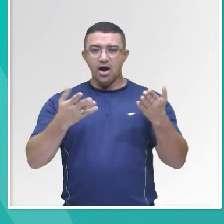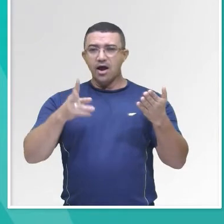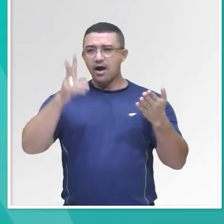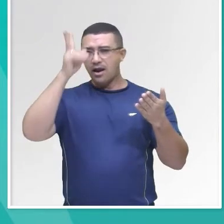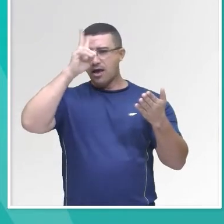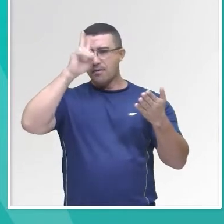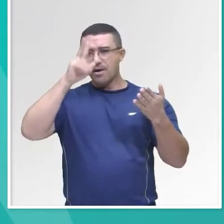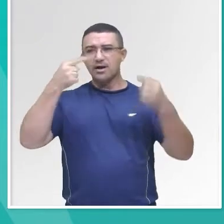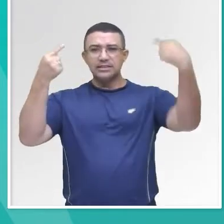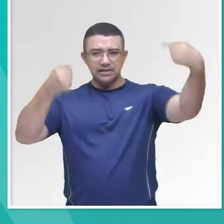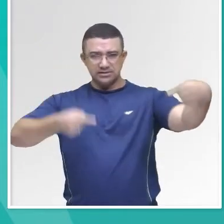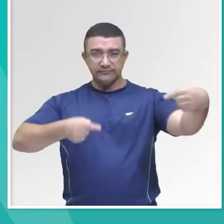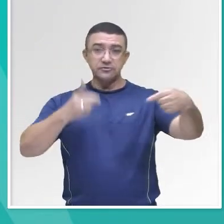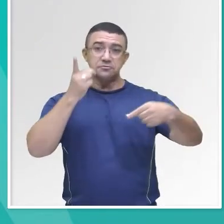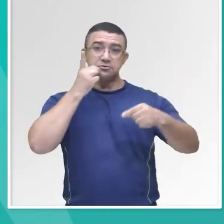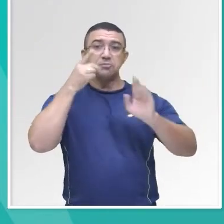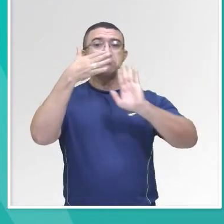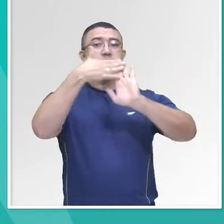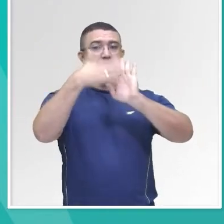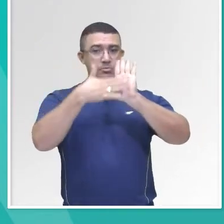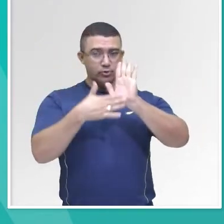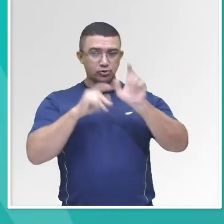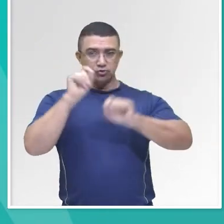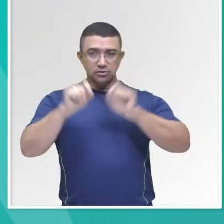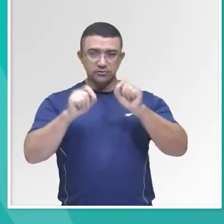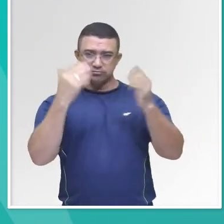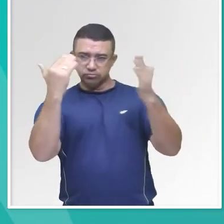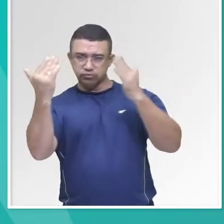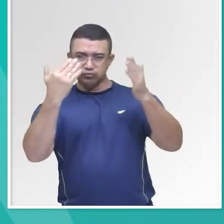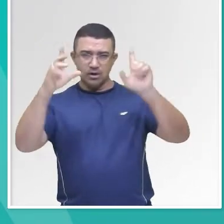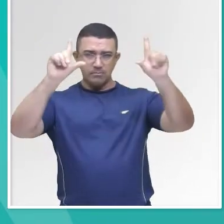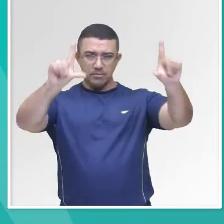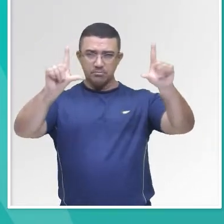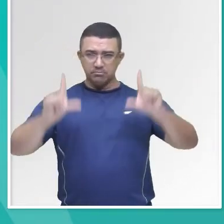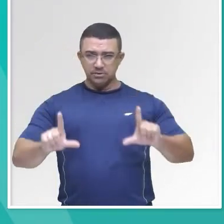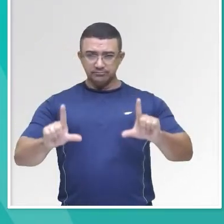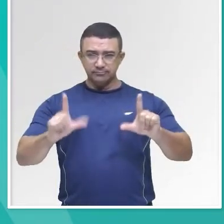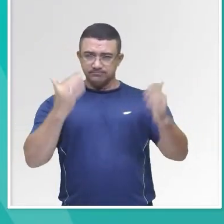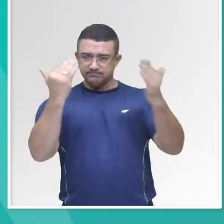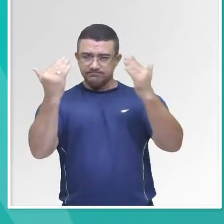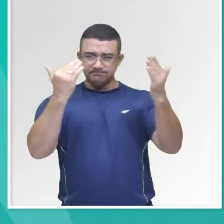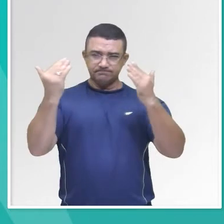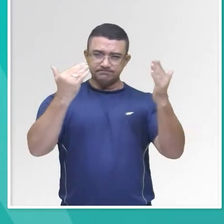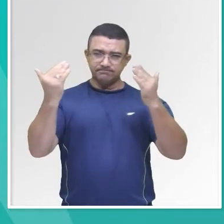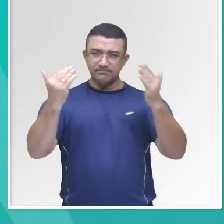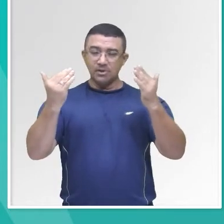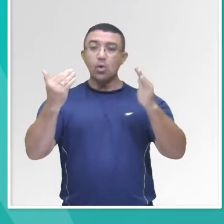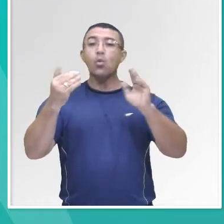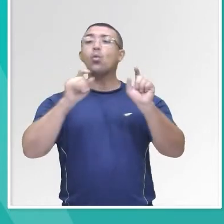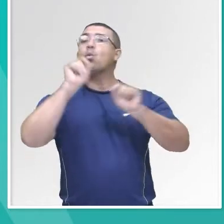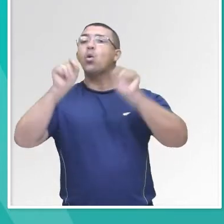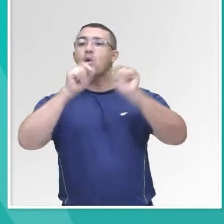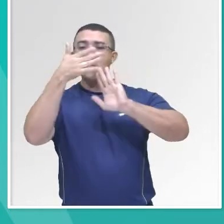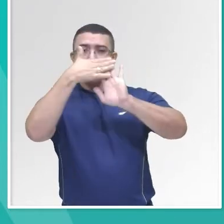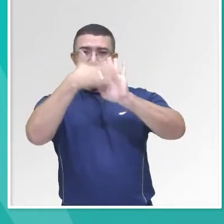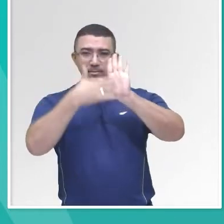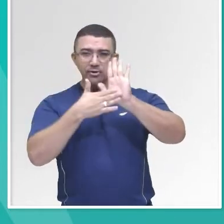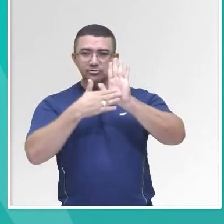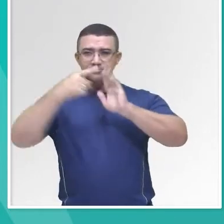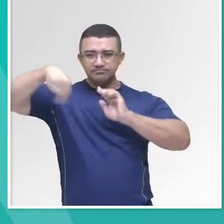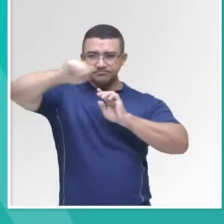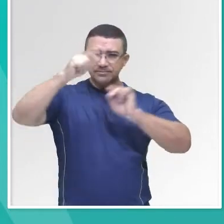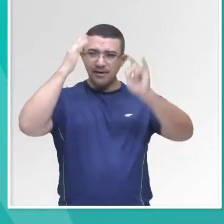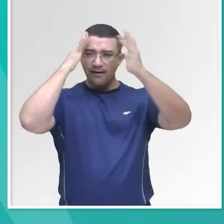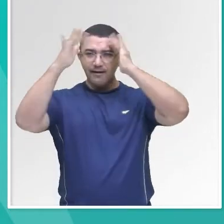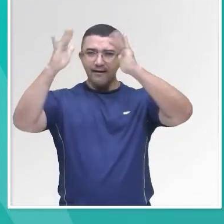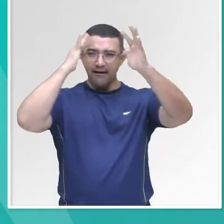Nós vamos propor aí a vocês que vocês analisem as imagens com a proposta aí de reflexão, tá?